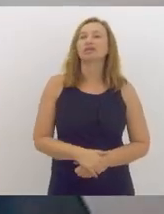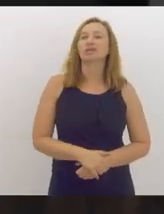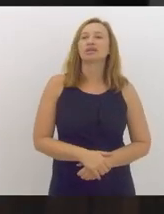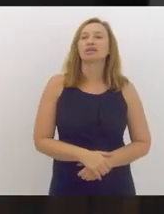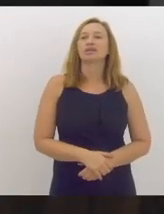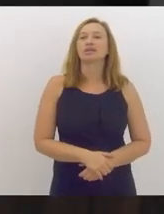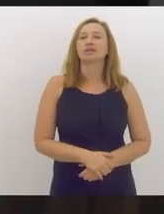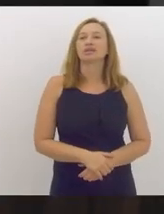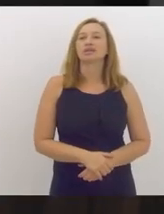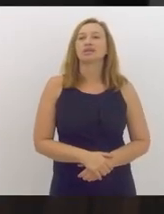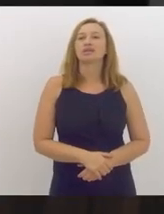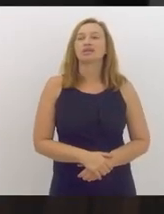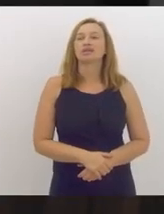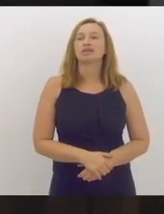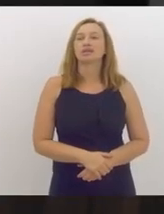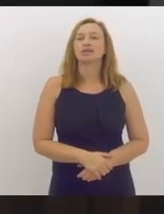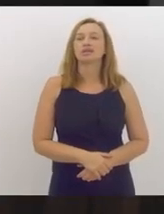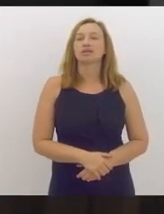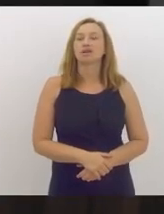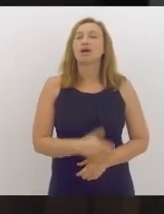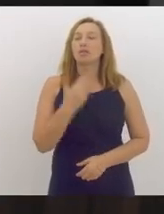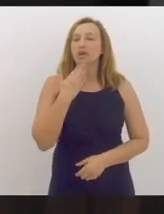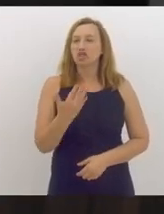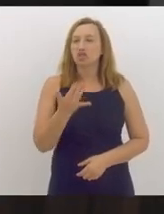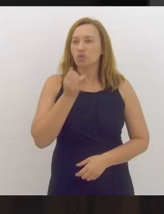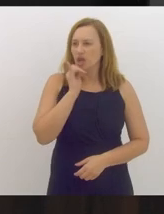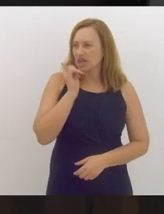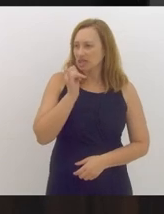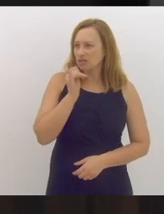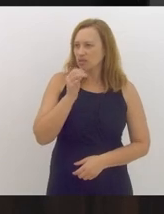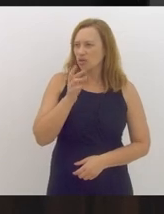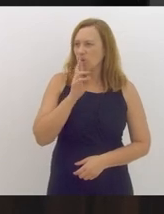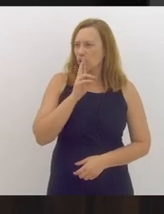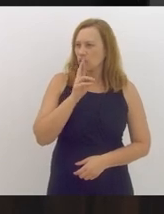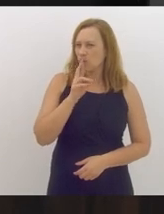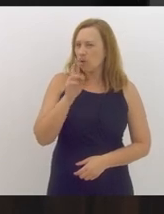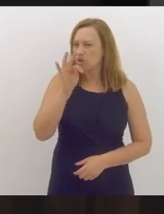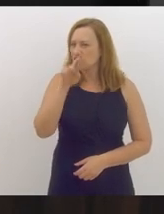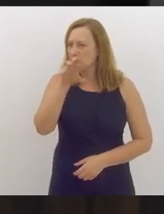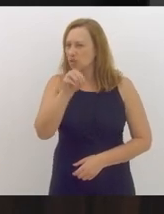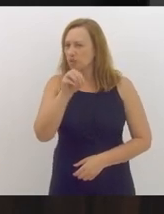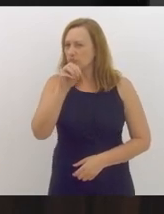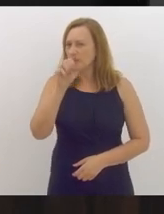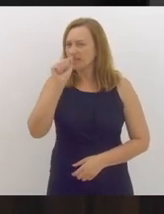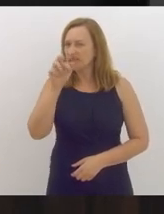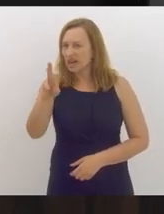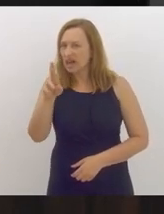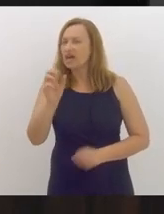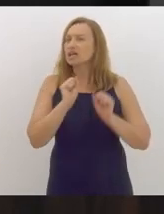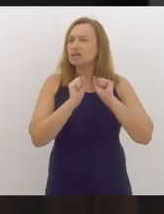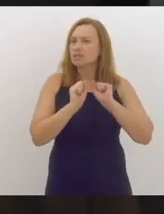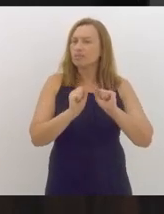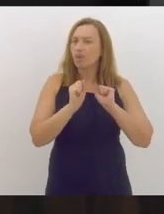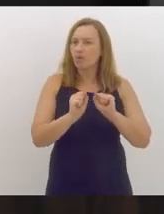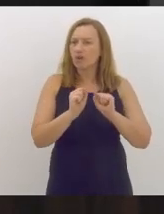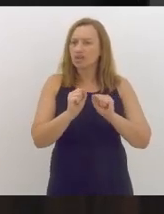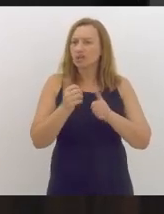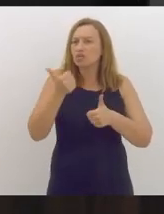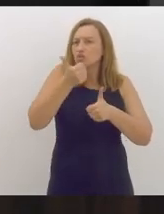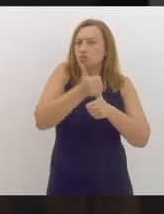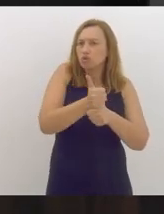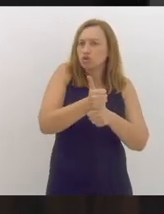Queria pedir o relator, deve ser o Rodrigo Bacelar, para que ele possa, no